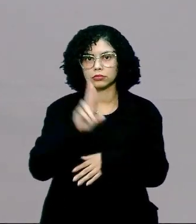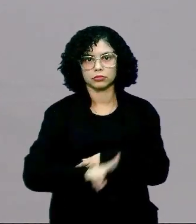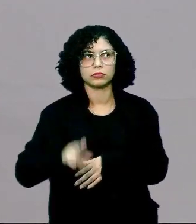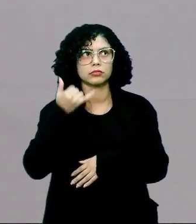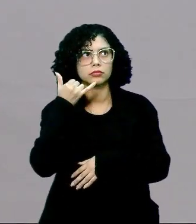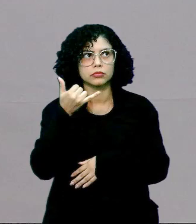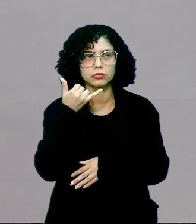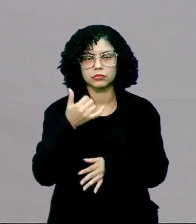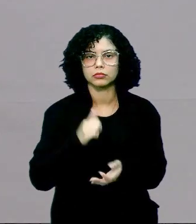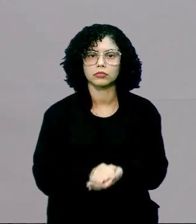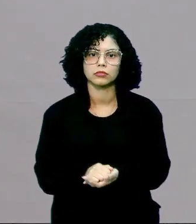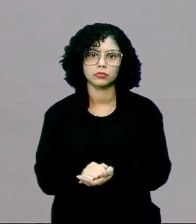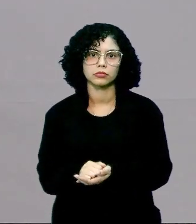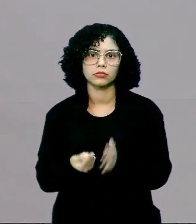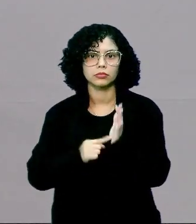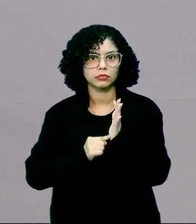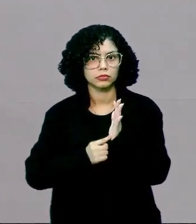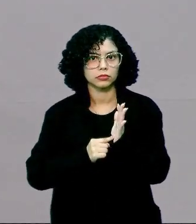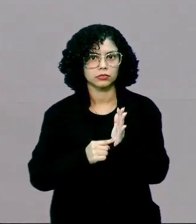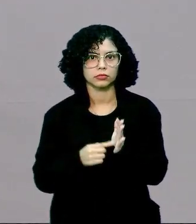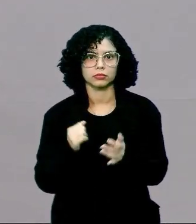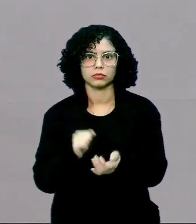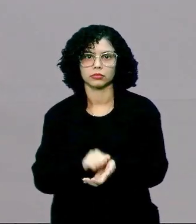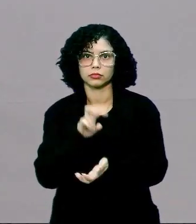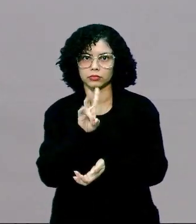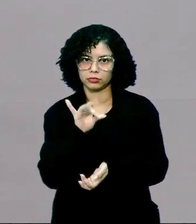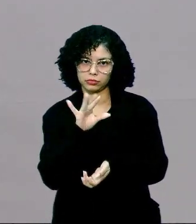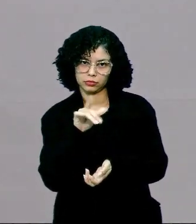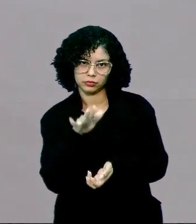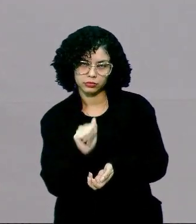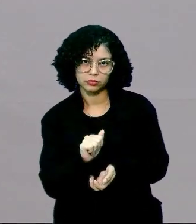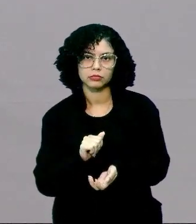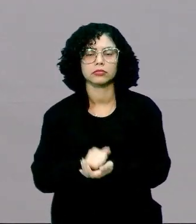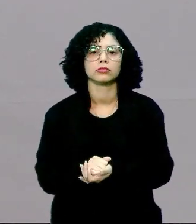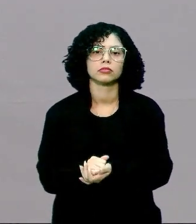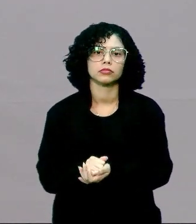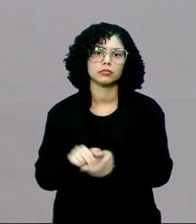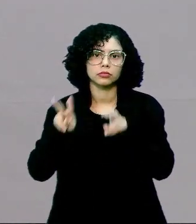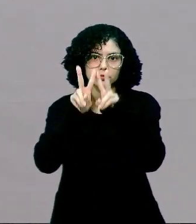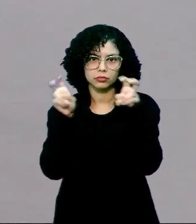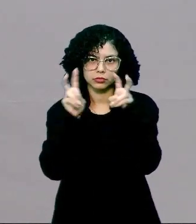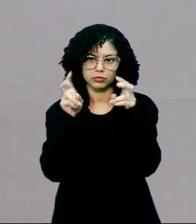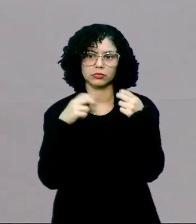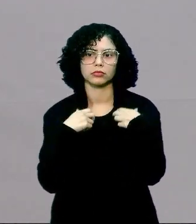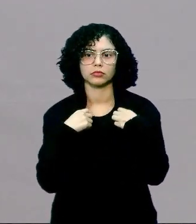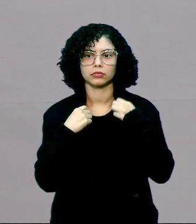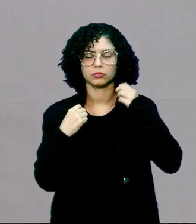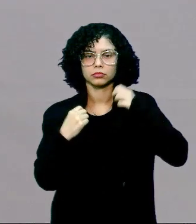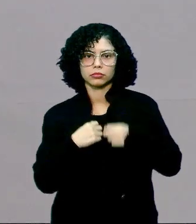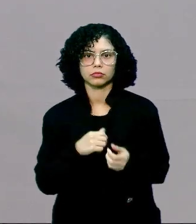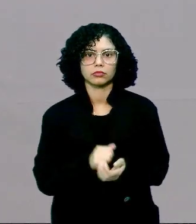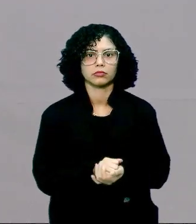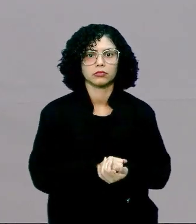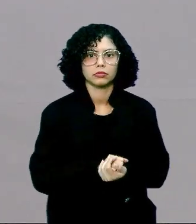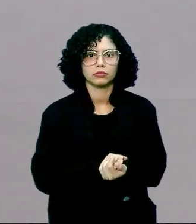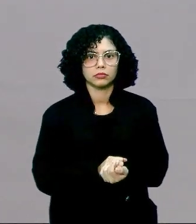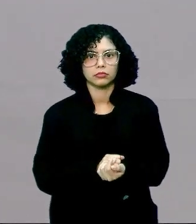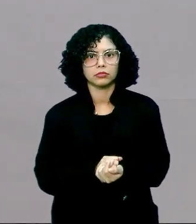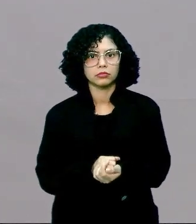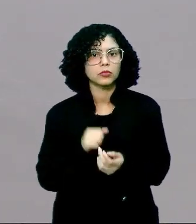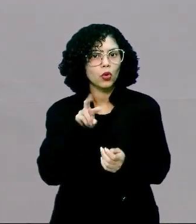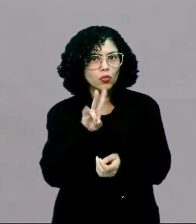de ferramenta a ponto de se viciarem. E é exatamente esse o nosso tema da aula, Smartphone